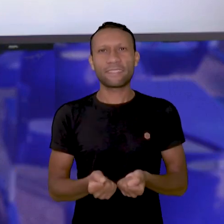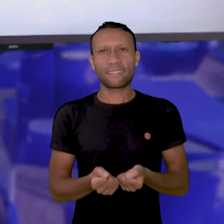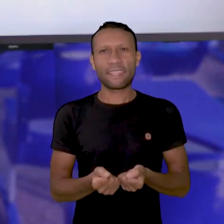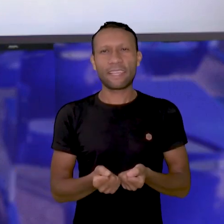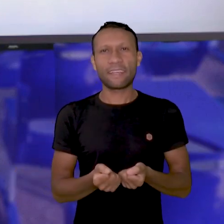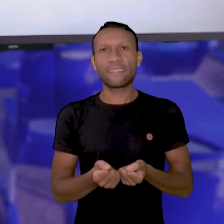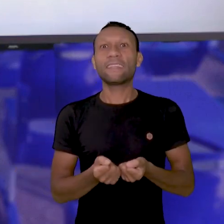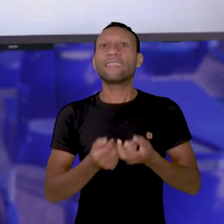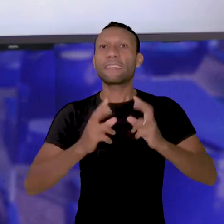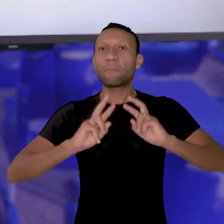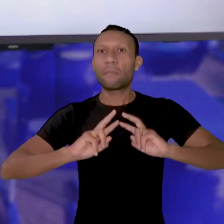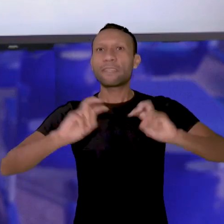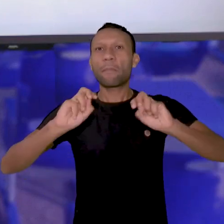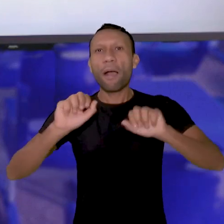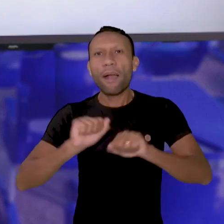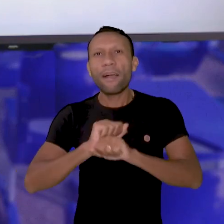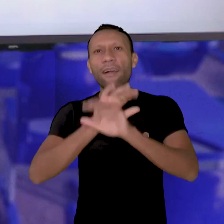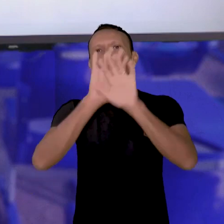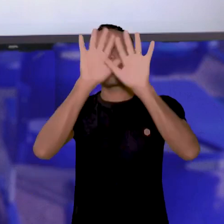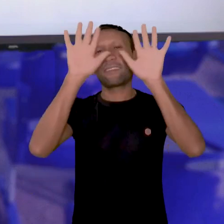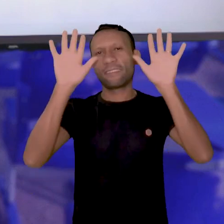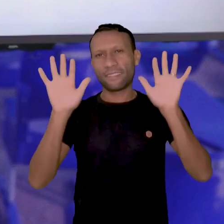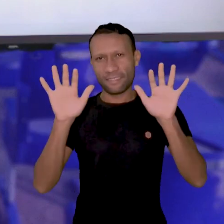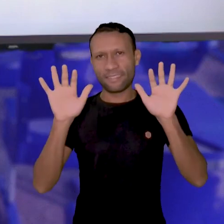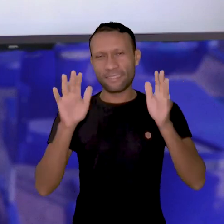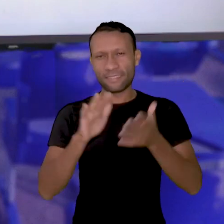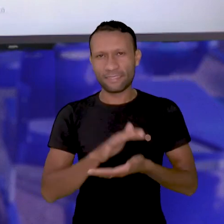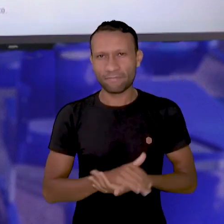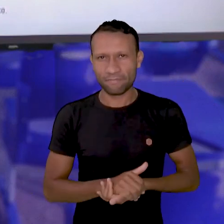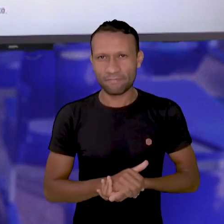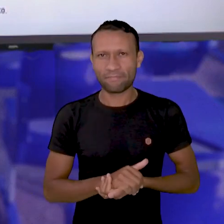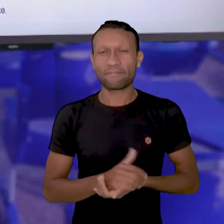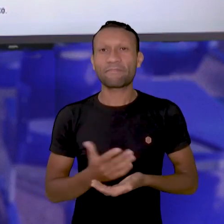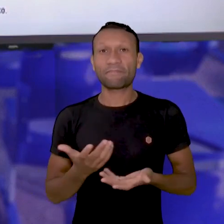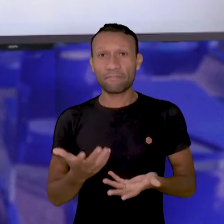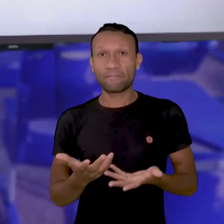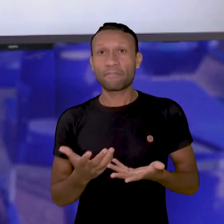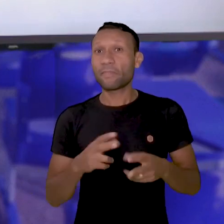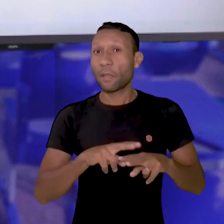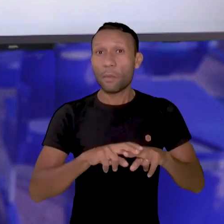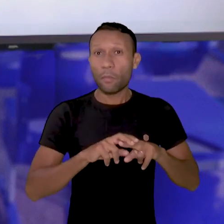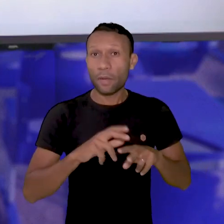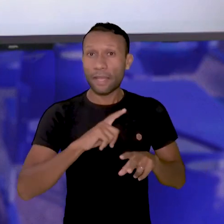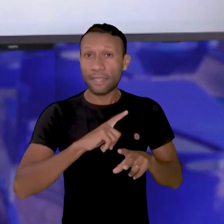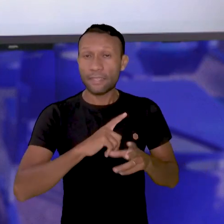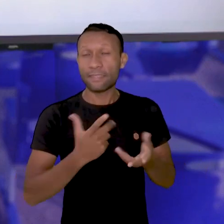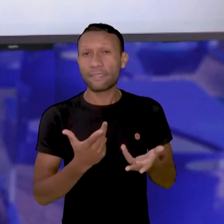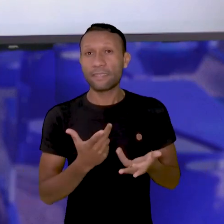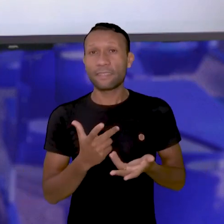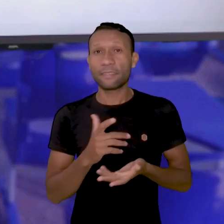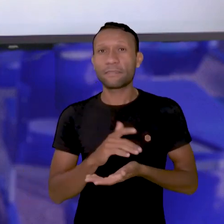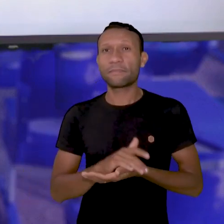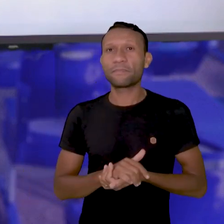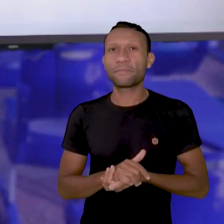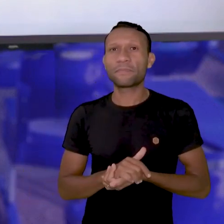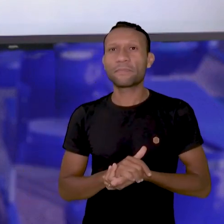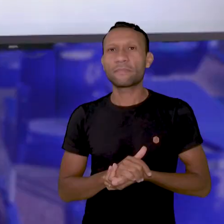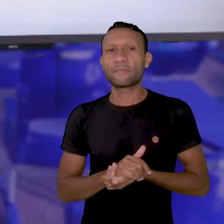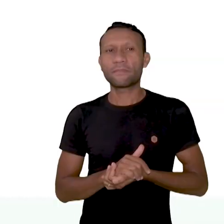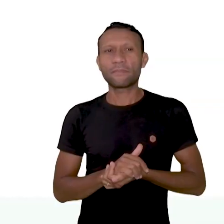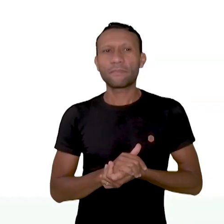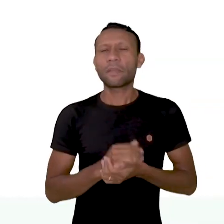entendimento do motivo pelo qual os smartphones são tão legais, né? Então a gente tem aqui o seguinte: tipos